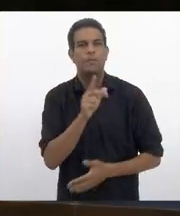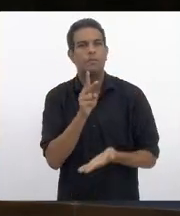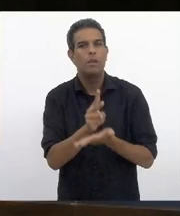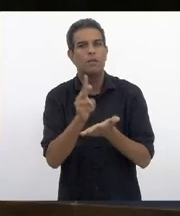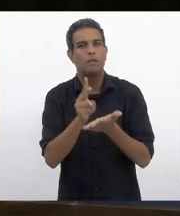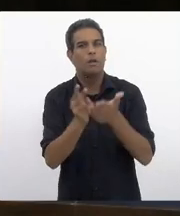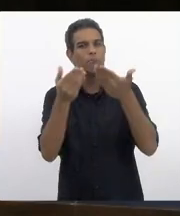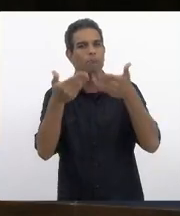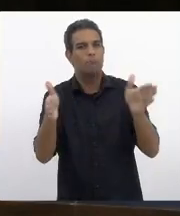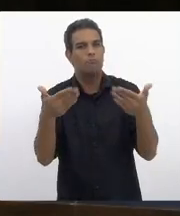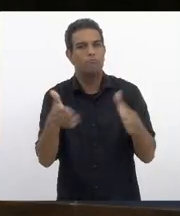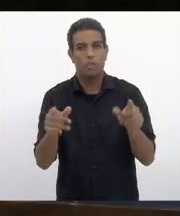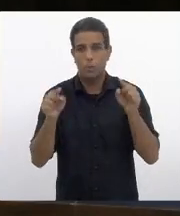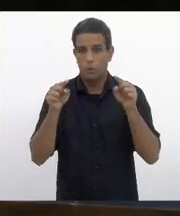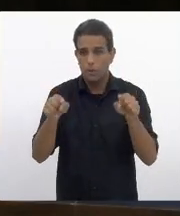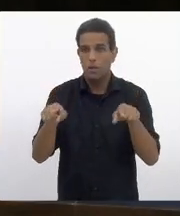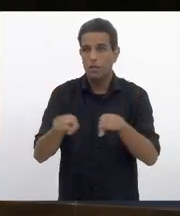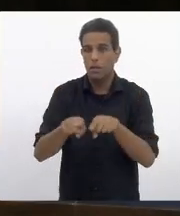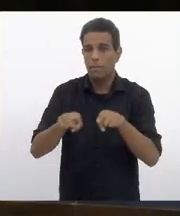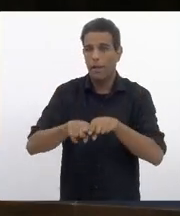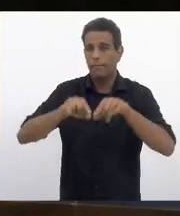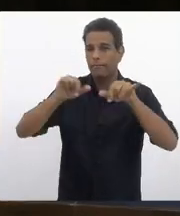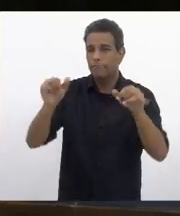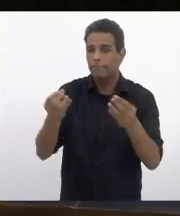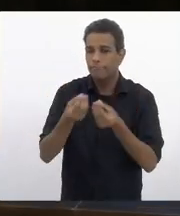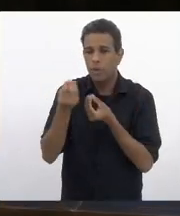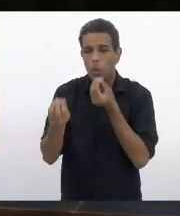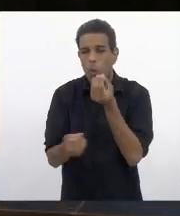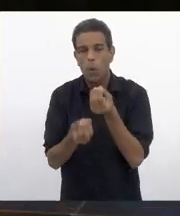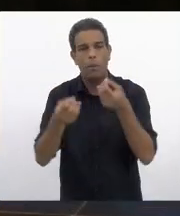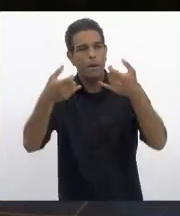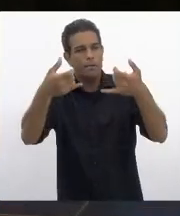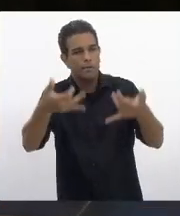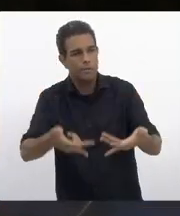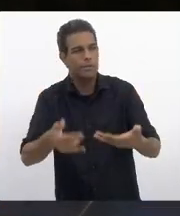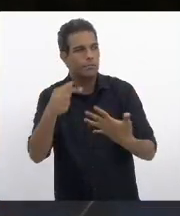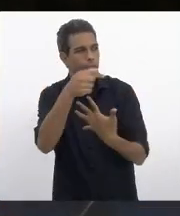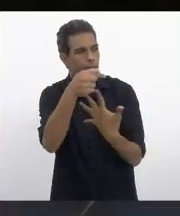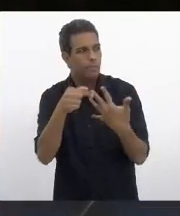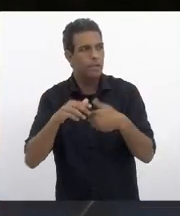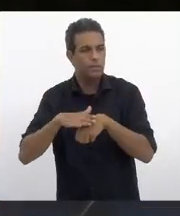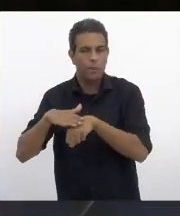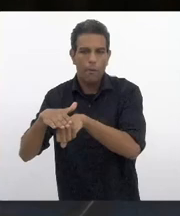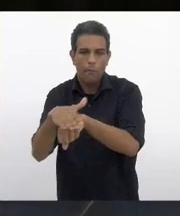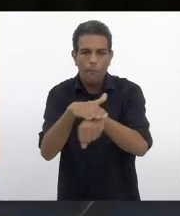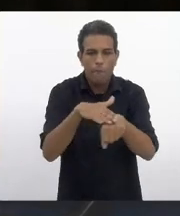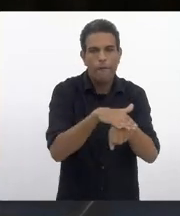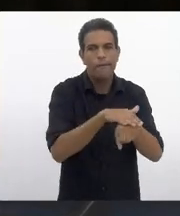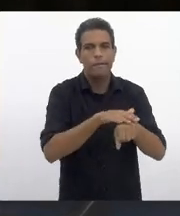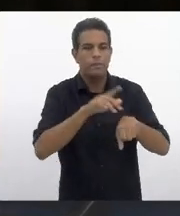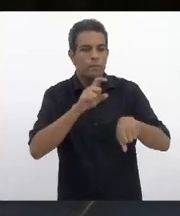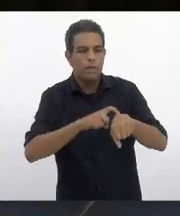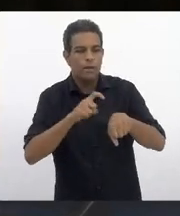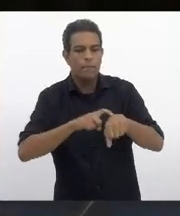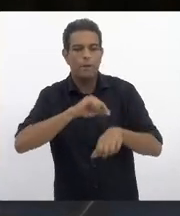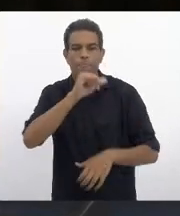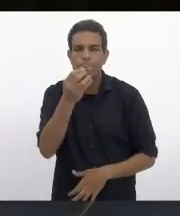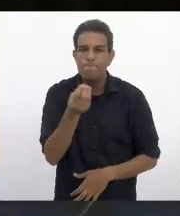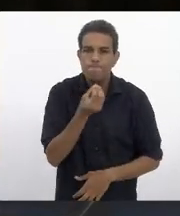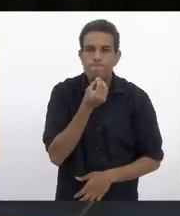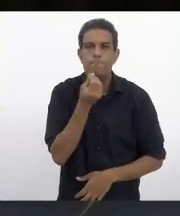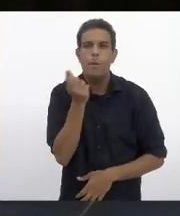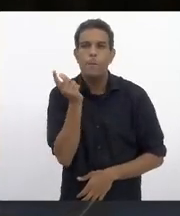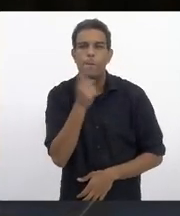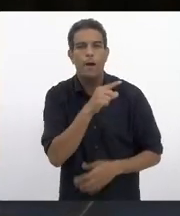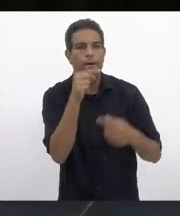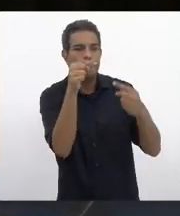aberto. Você também, todas as vezes que eu trouxe o pessoal para conversar contigo, né, você não tem tempo, não tem hora, o cara em pé aqui no